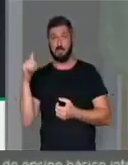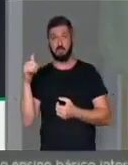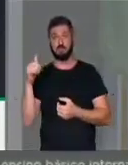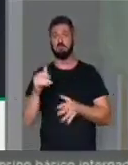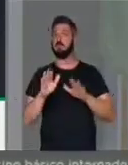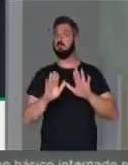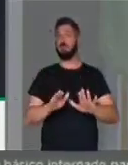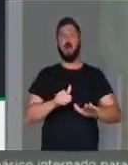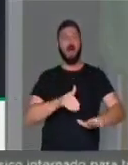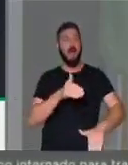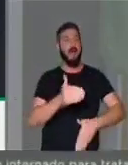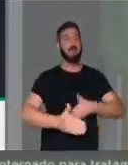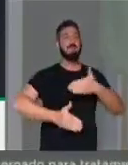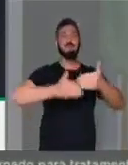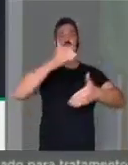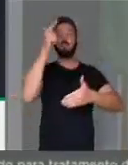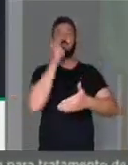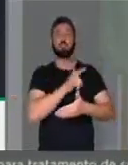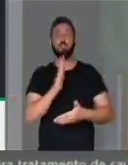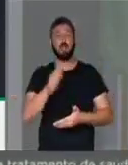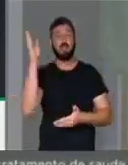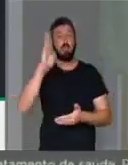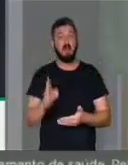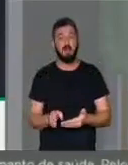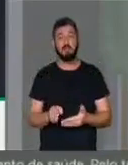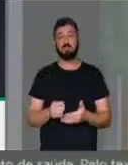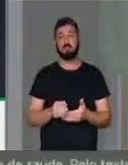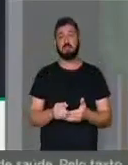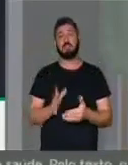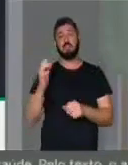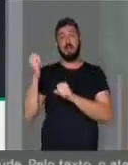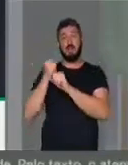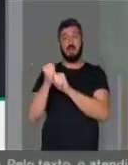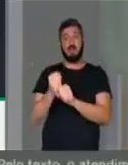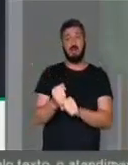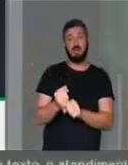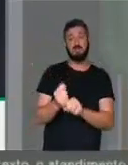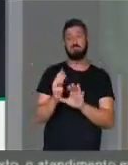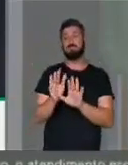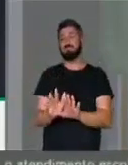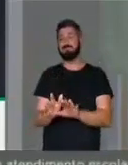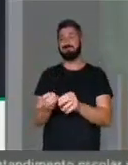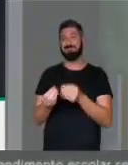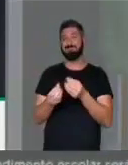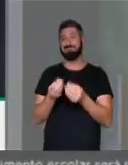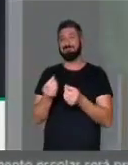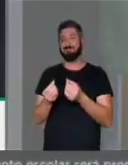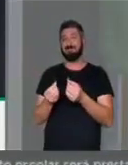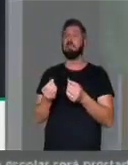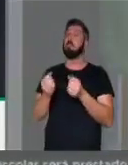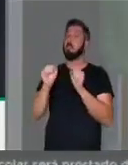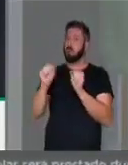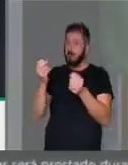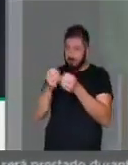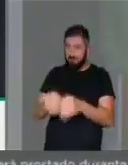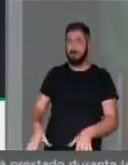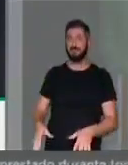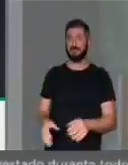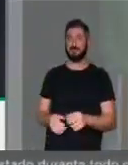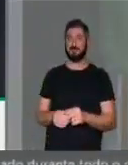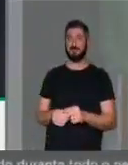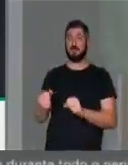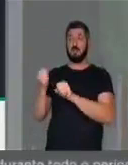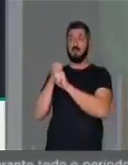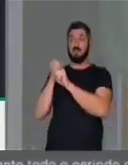energética, os avanços conseguidos pelo Brasil ao longo dos anos têm sido ameaçados, nos